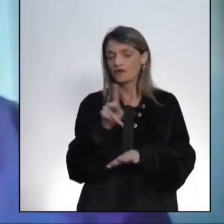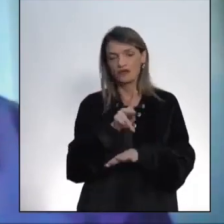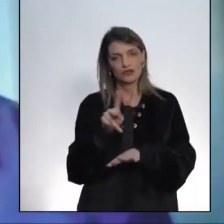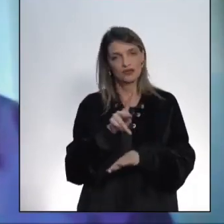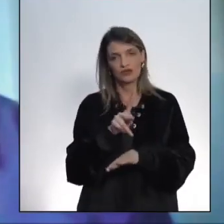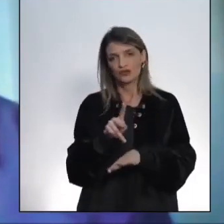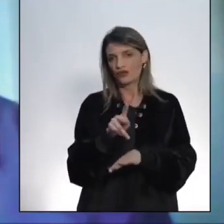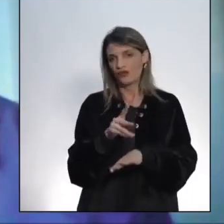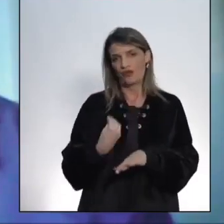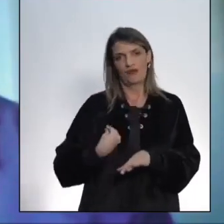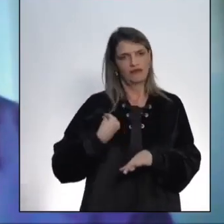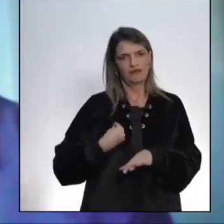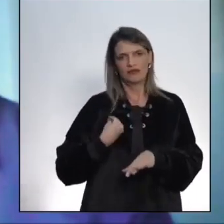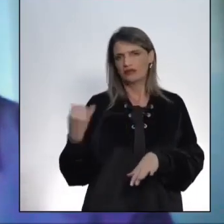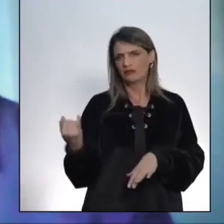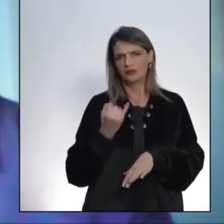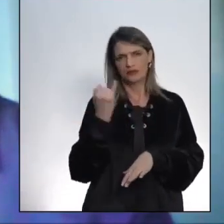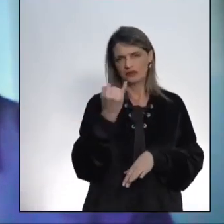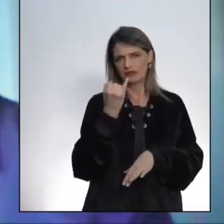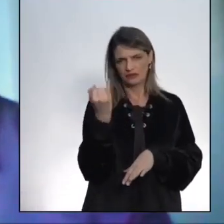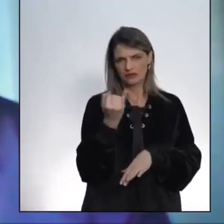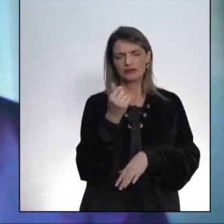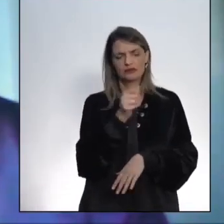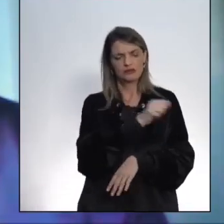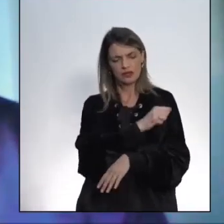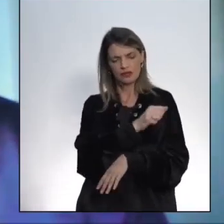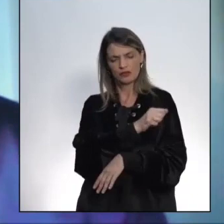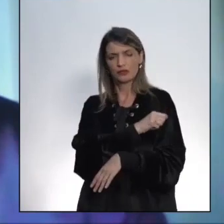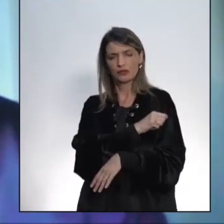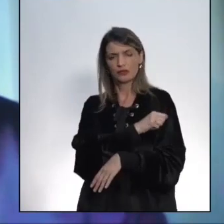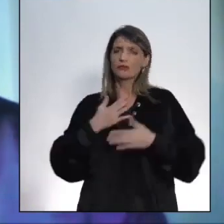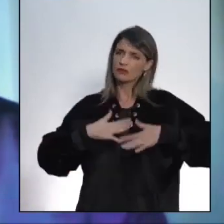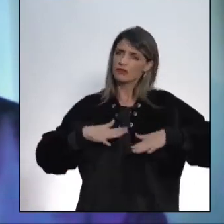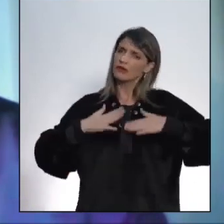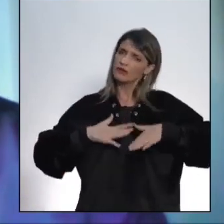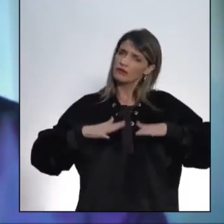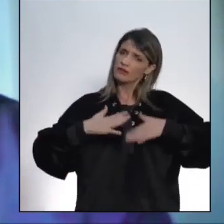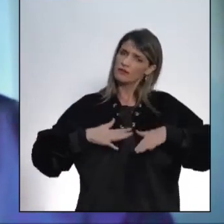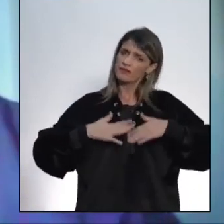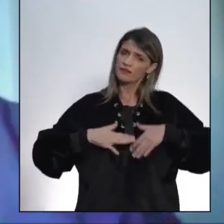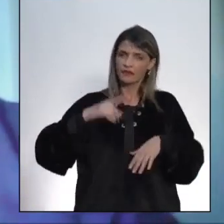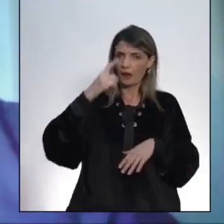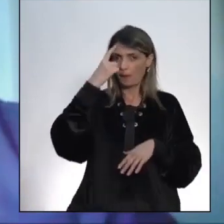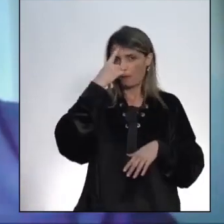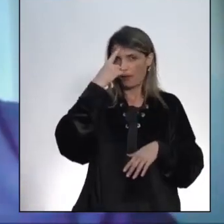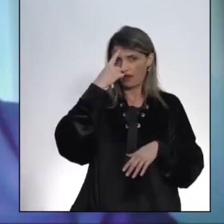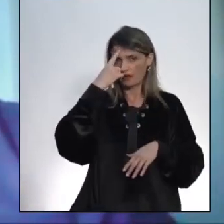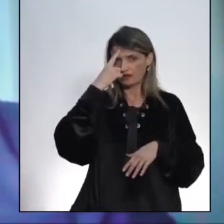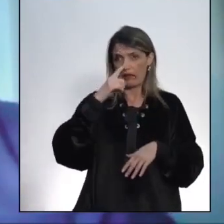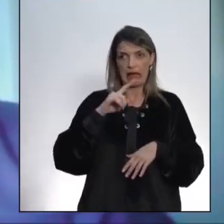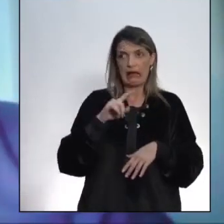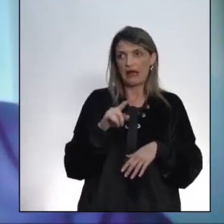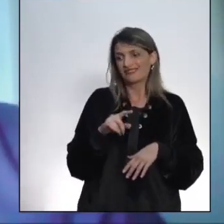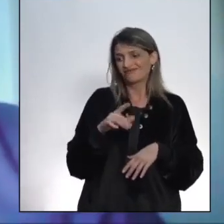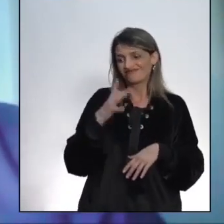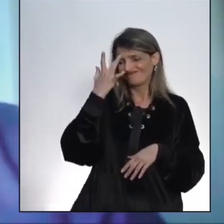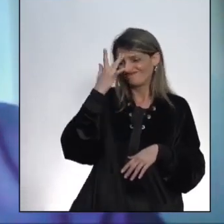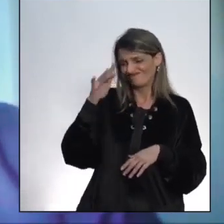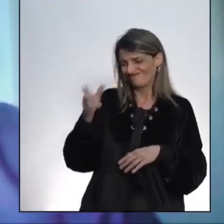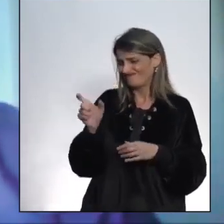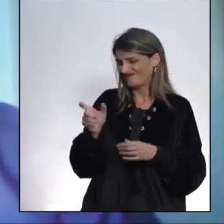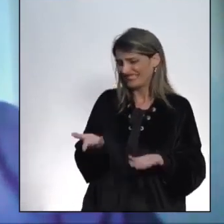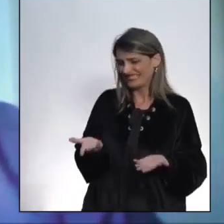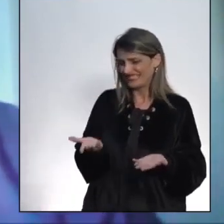dos alunos. Então, eu acho que precisa ter essa tranquilidade de não achar que porque eu não domino uma tecnologia, porque eu não